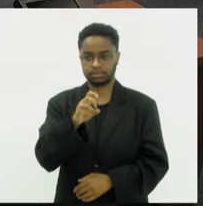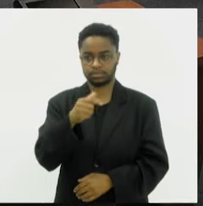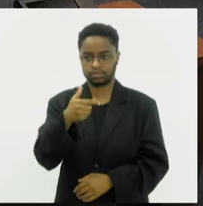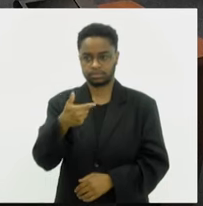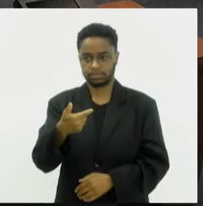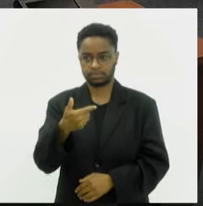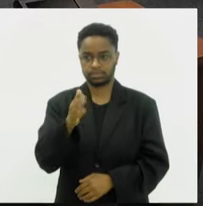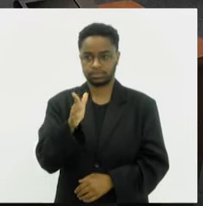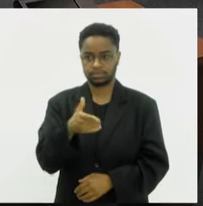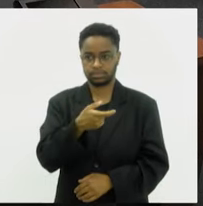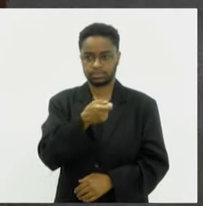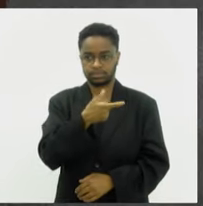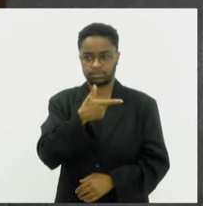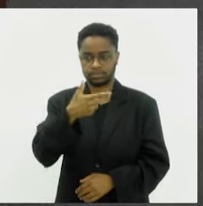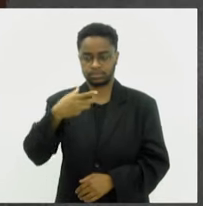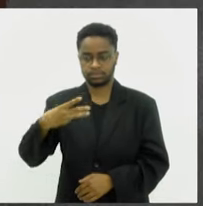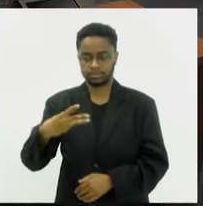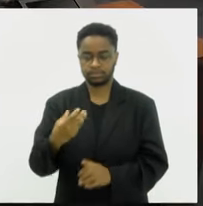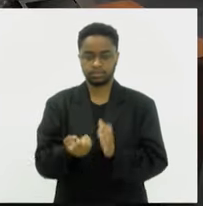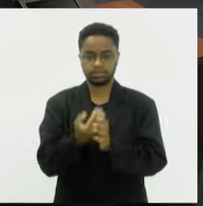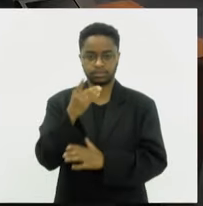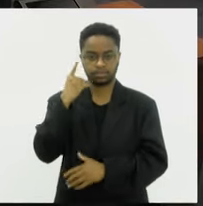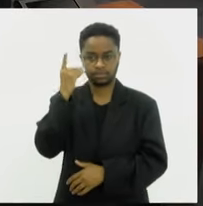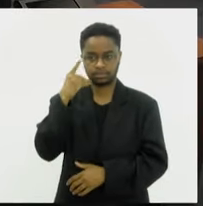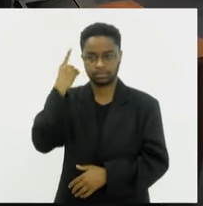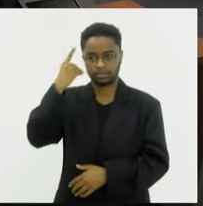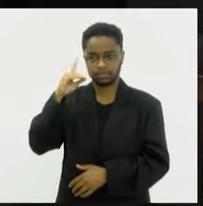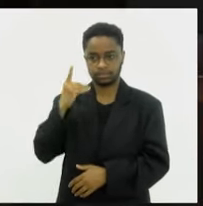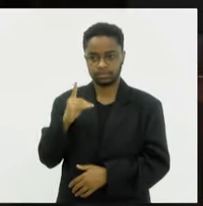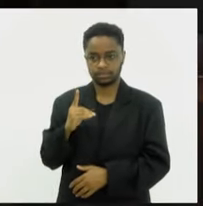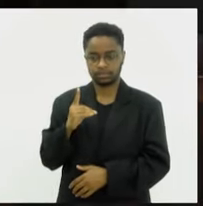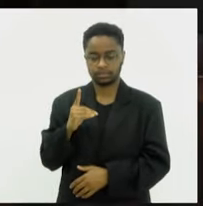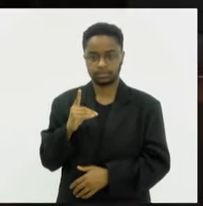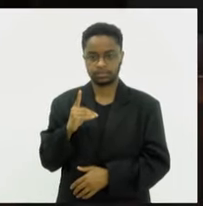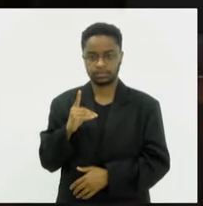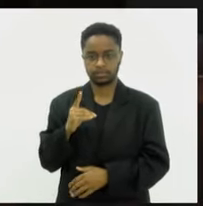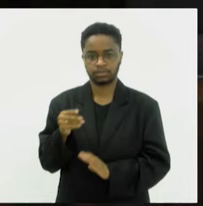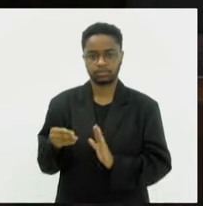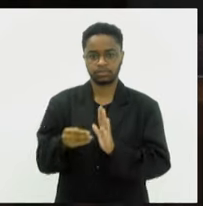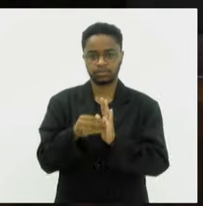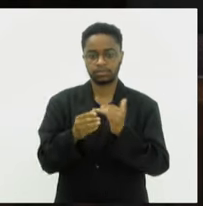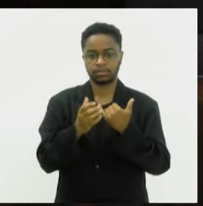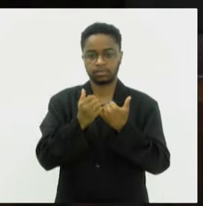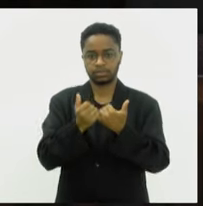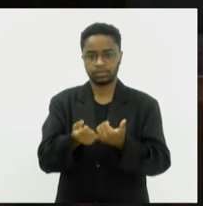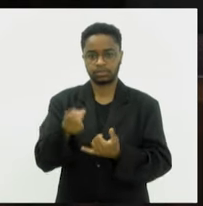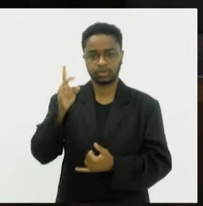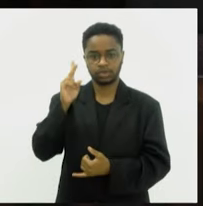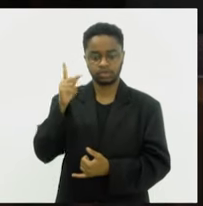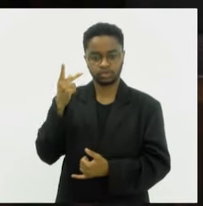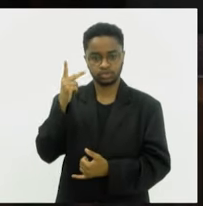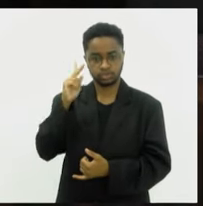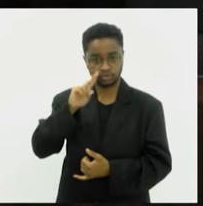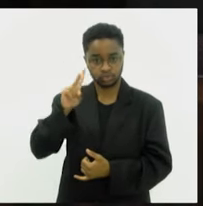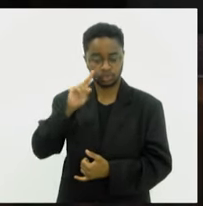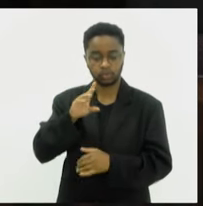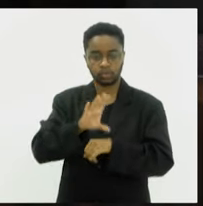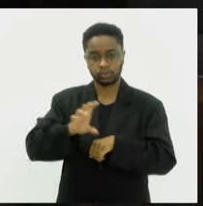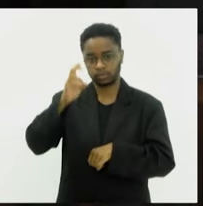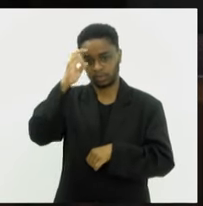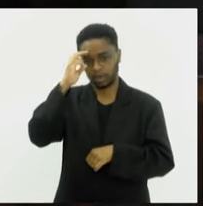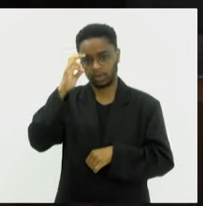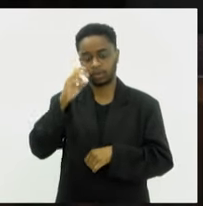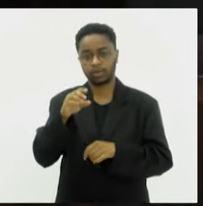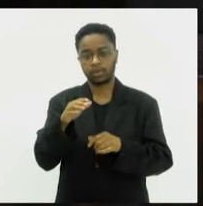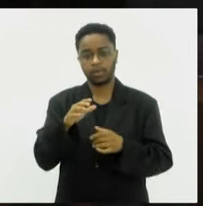2352, de 2023, de autoria da deputada Dani Balbi, que determina como patrimônio histórico e cultural imaterial do Estado do Rio de Janeiro o